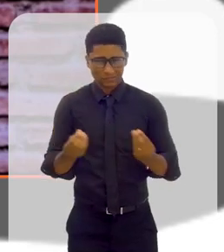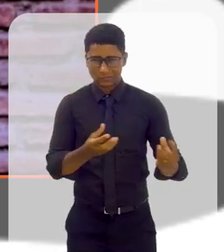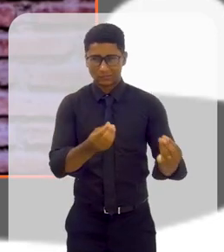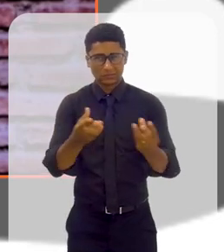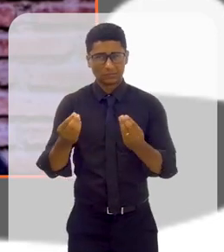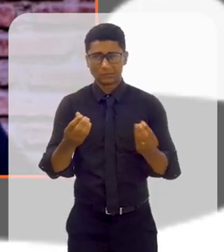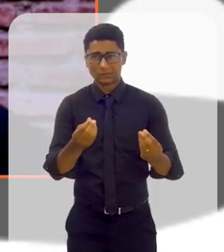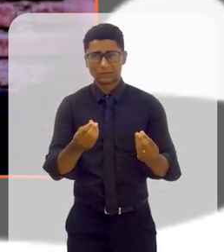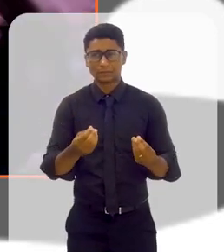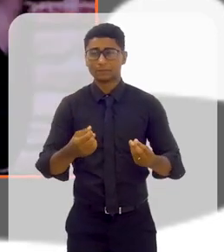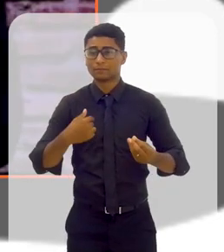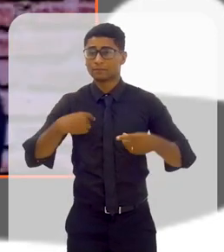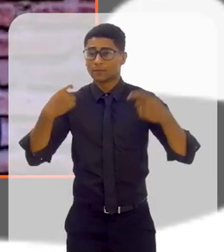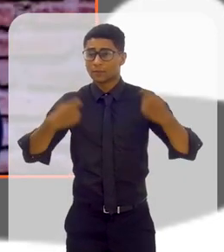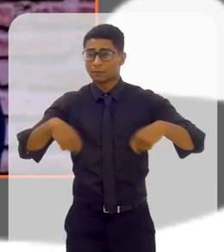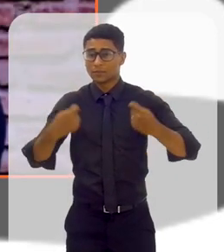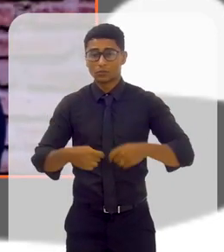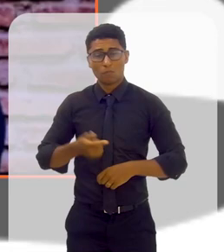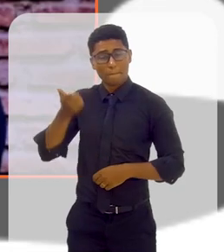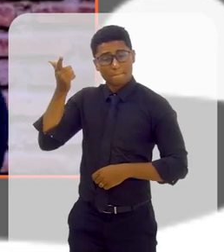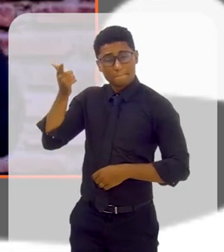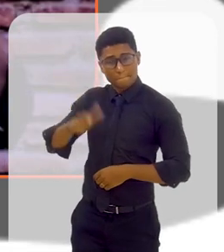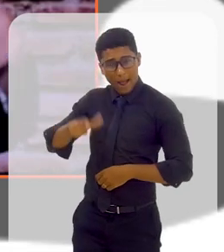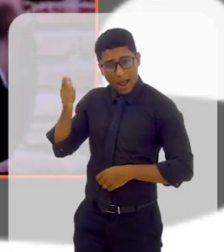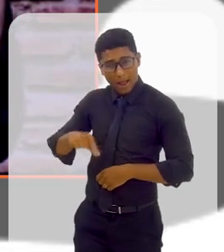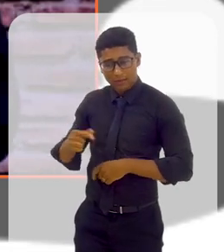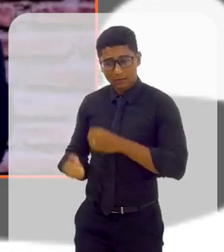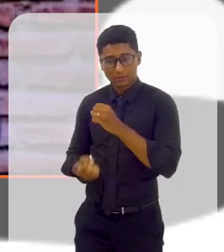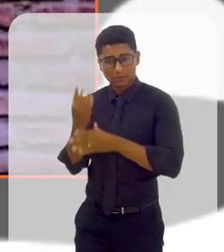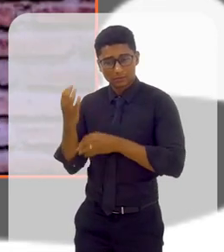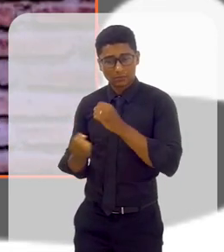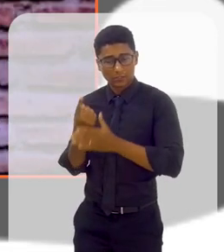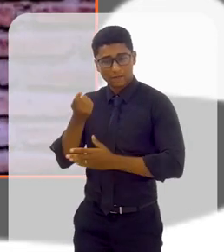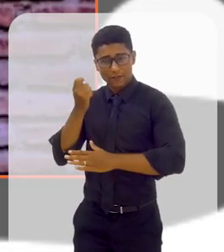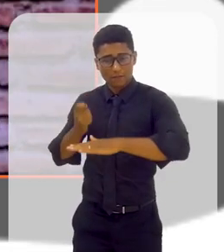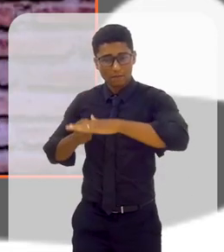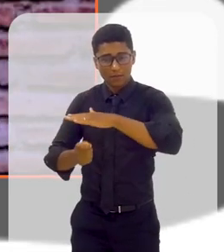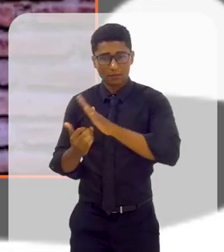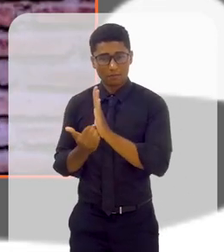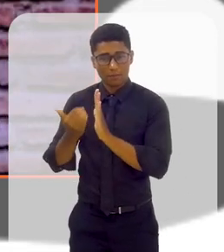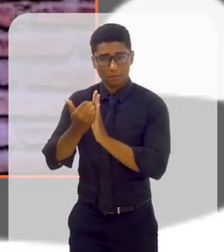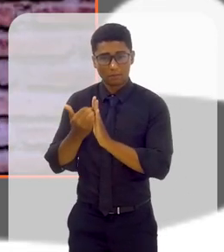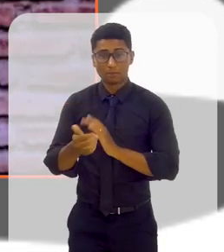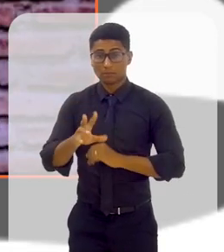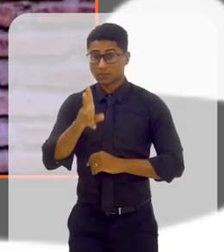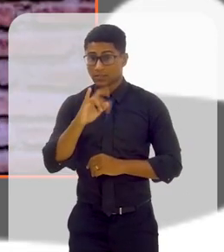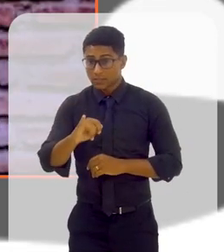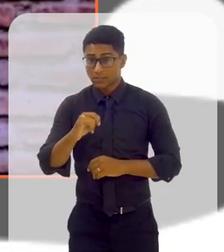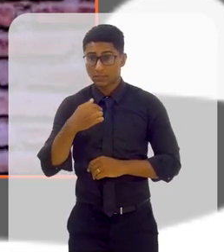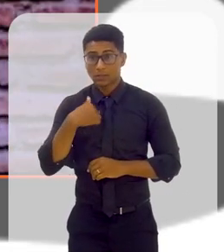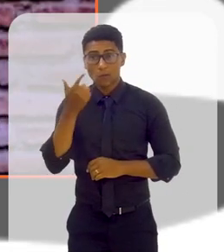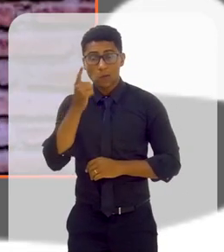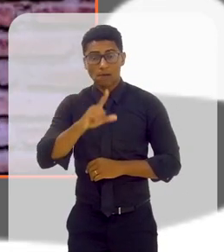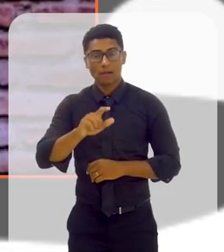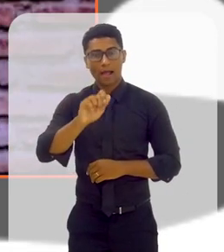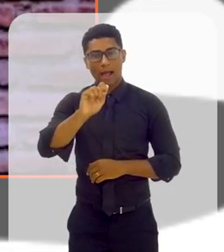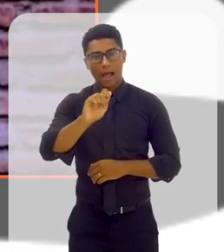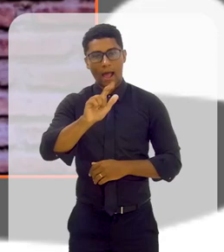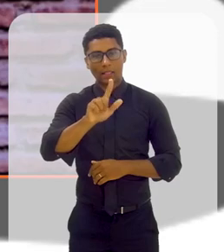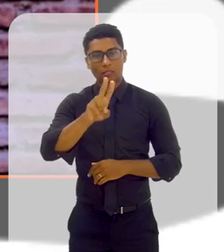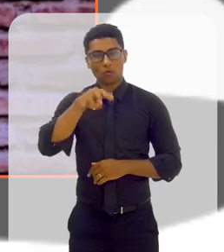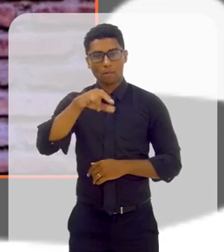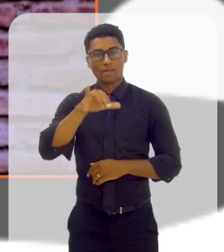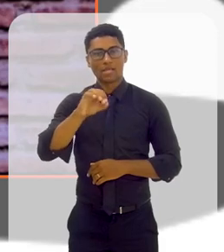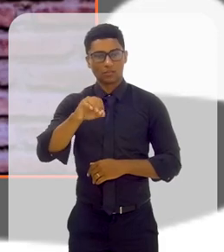bauxita, eu preciso de mais geração, eu preciso de mais investimento. Agora, se eu começo a fazer alumínio a partir